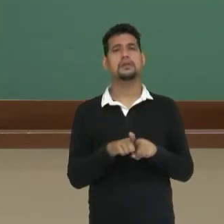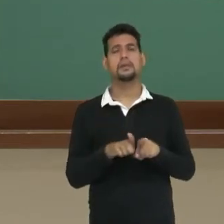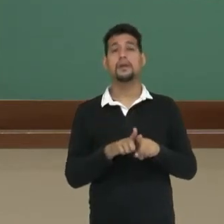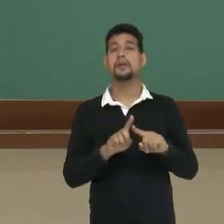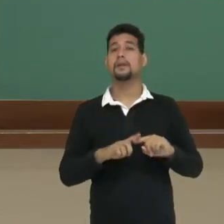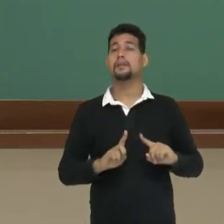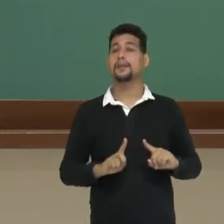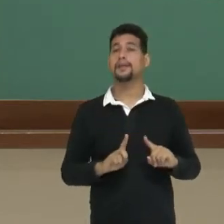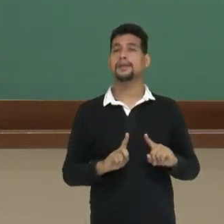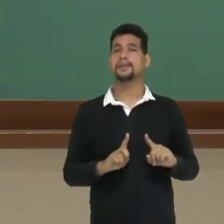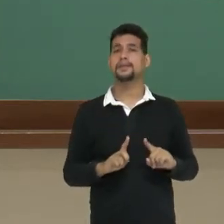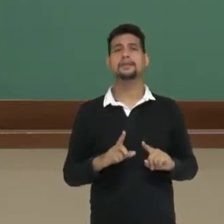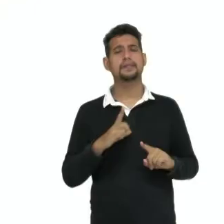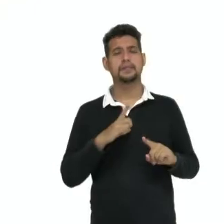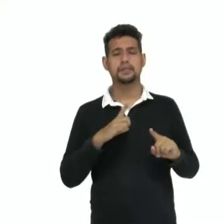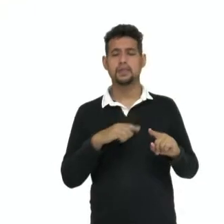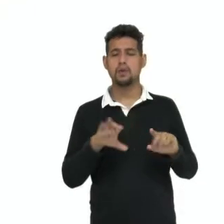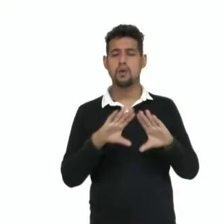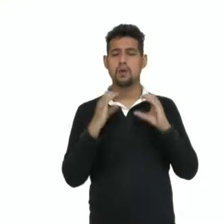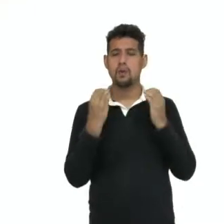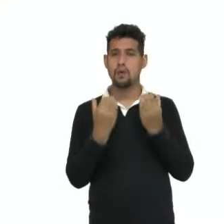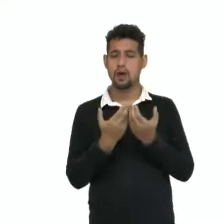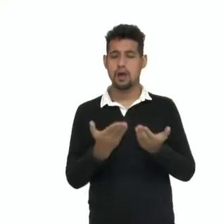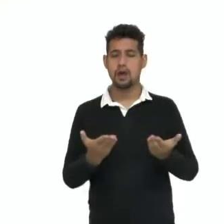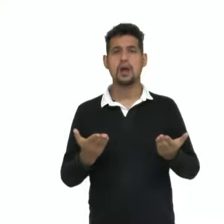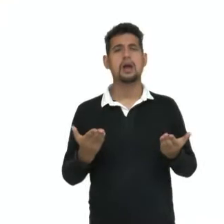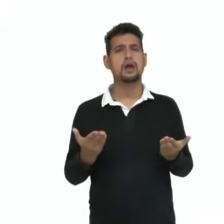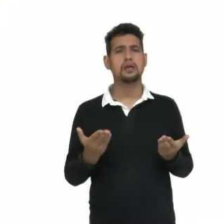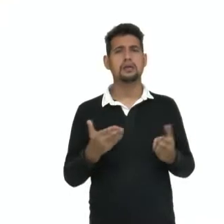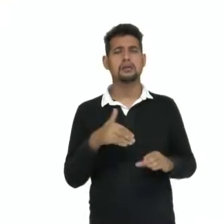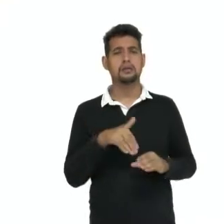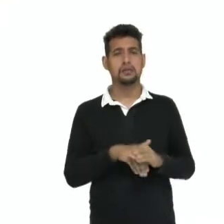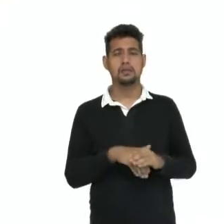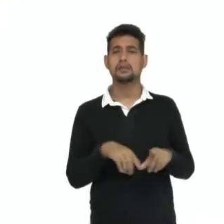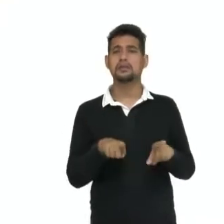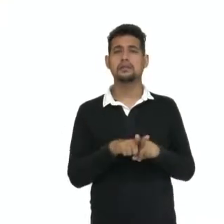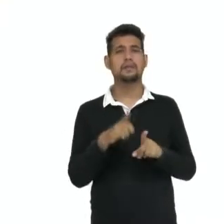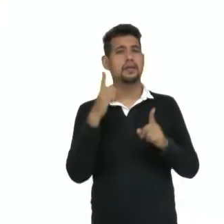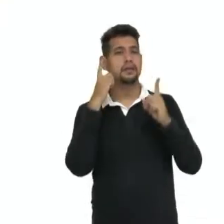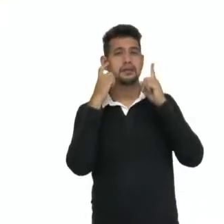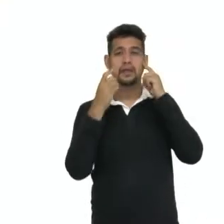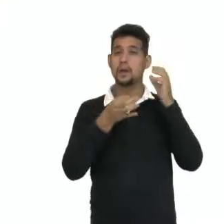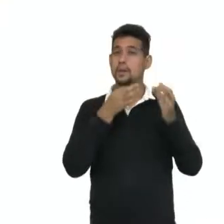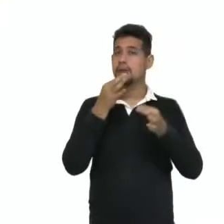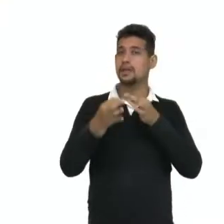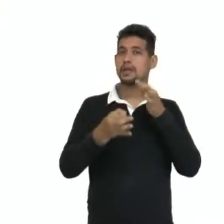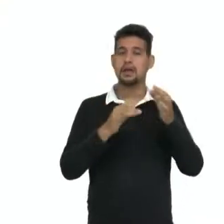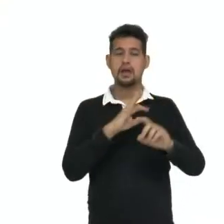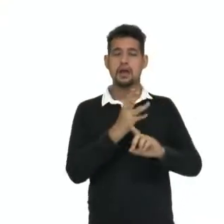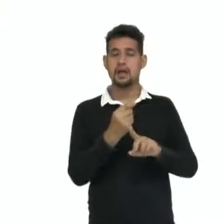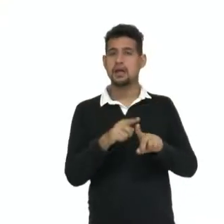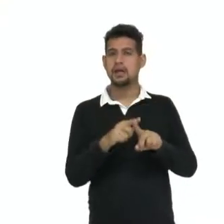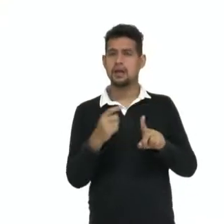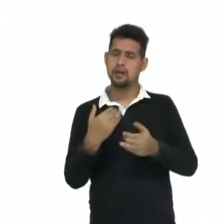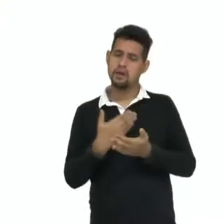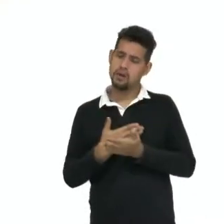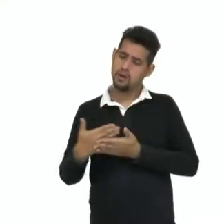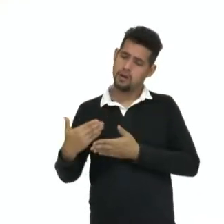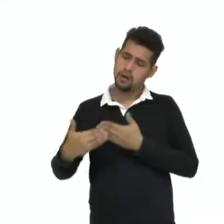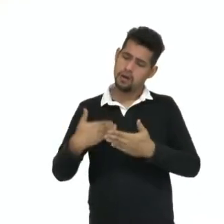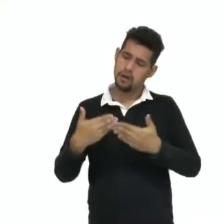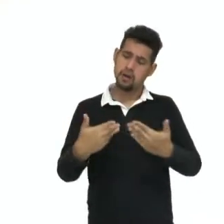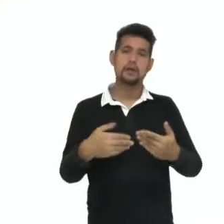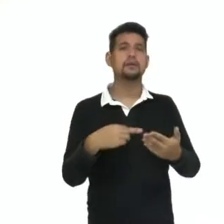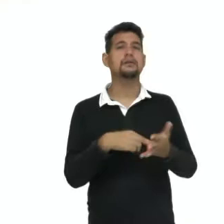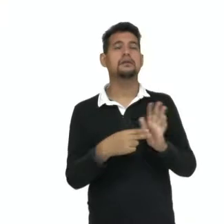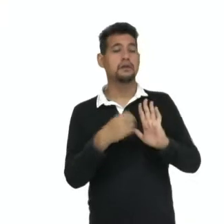Mas apesar de manter o Congresso aberto, com breves exceções, e de possibilidade de manifestações artísticas, os primeiros anos do regime militar